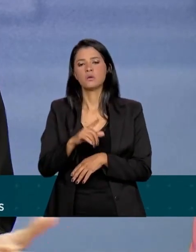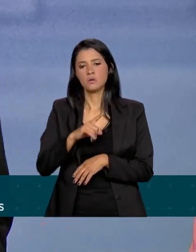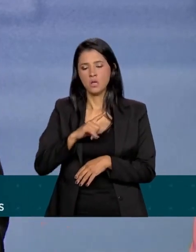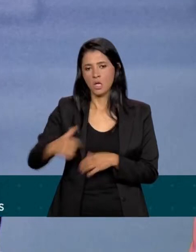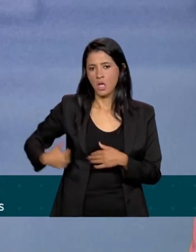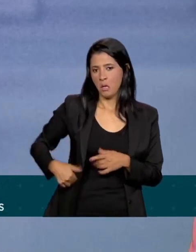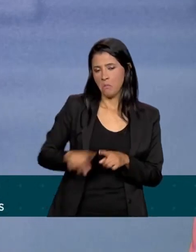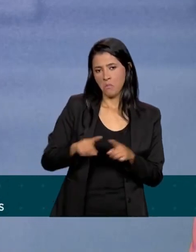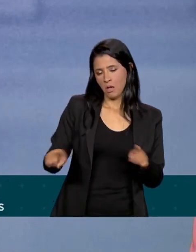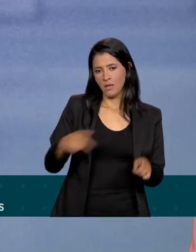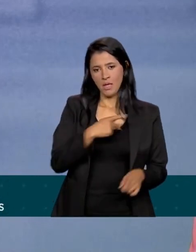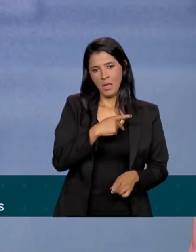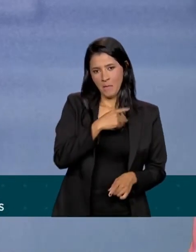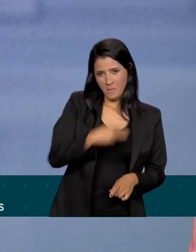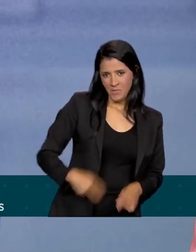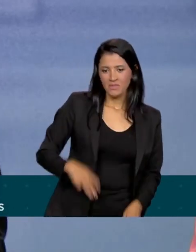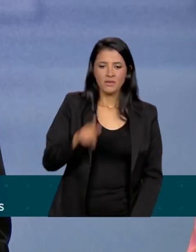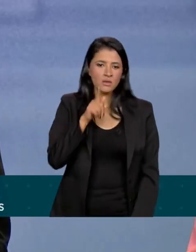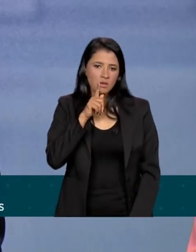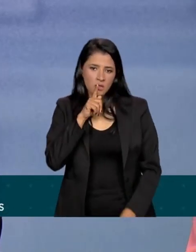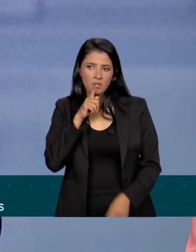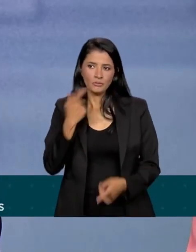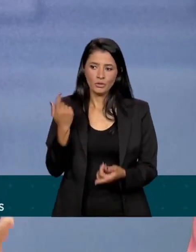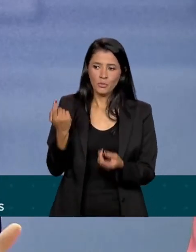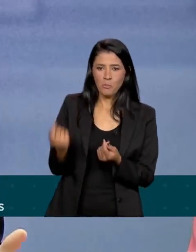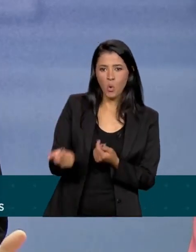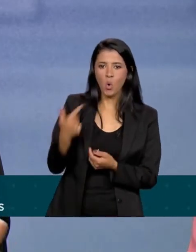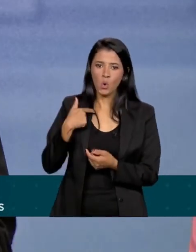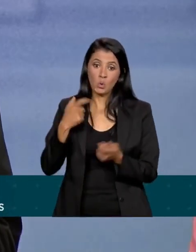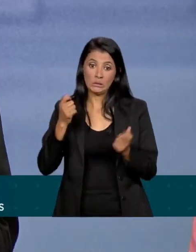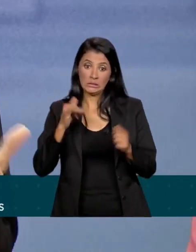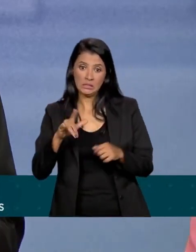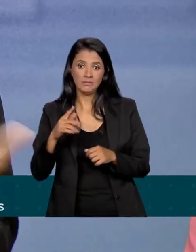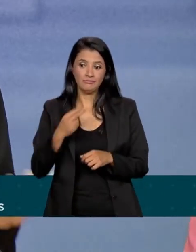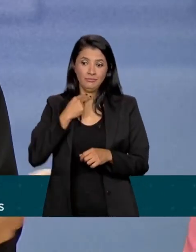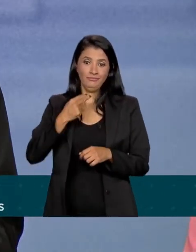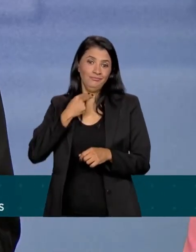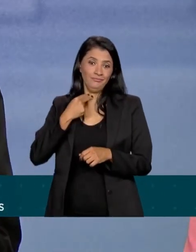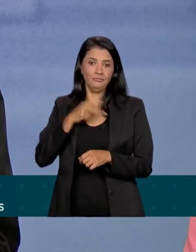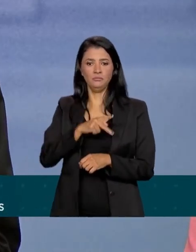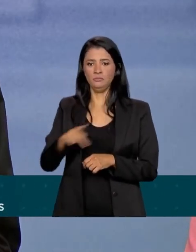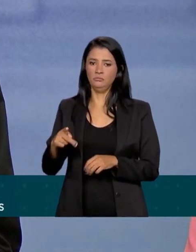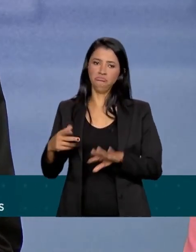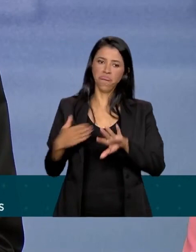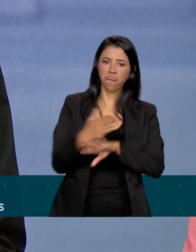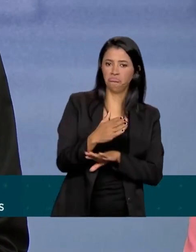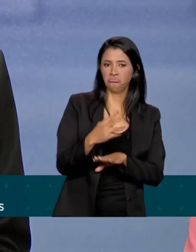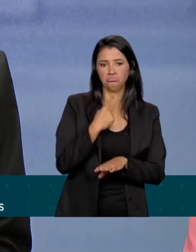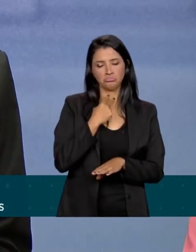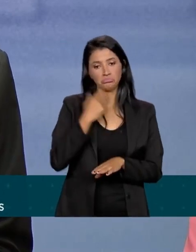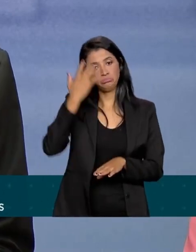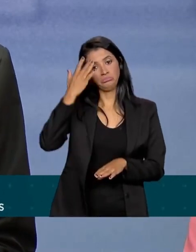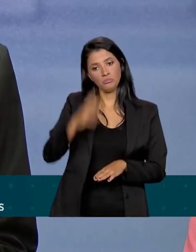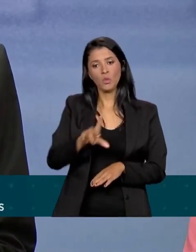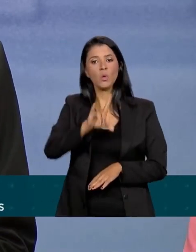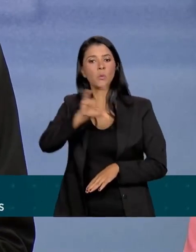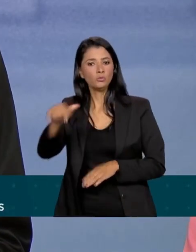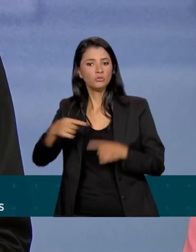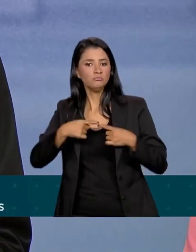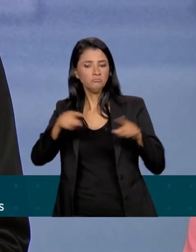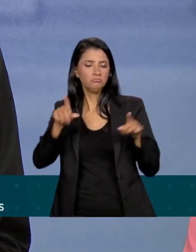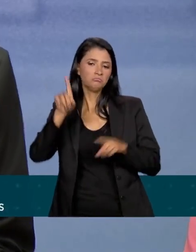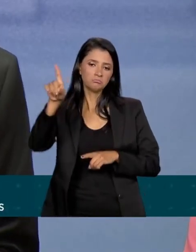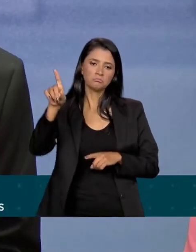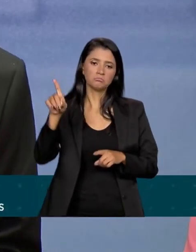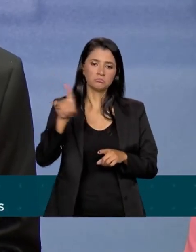gente não tem governabilidade na agenda do presidente, caso ele não possa, nós não sabemos ainda o dia da abertura